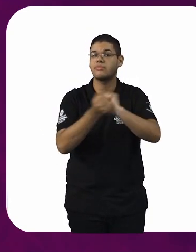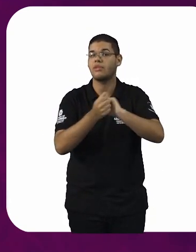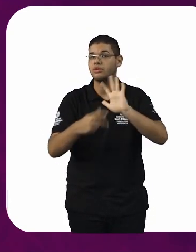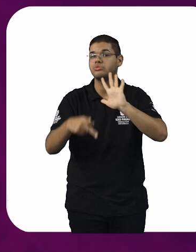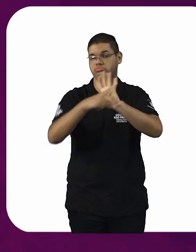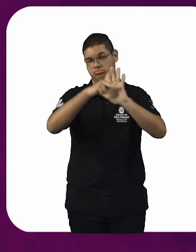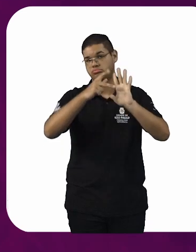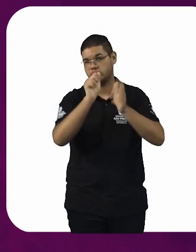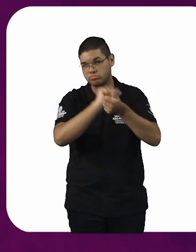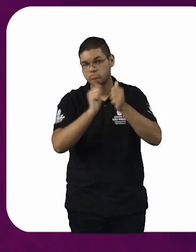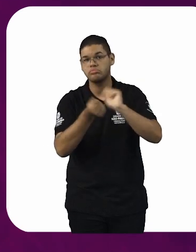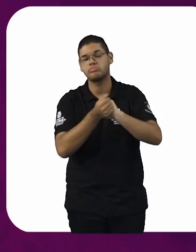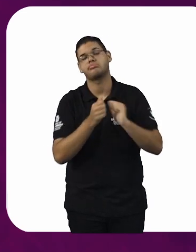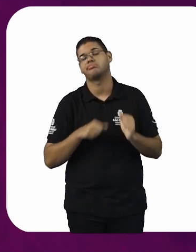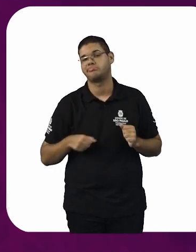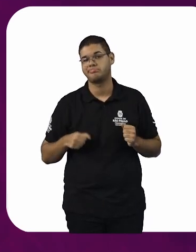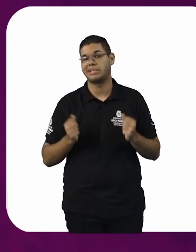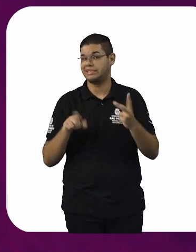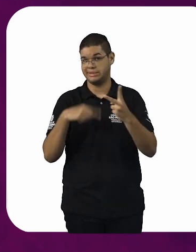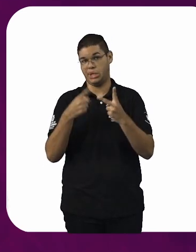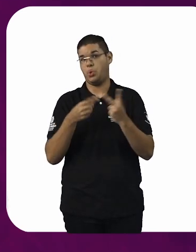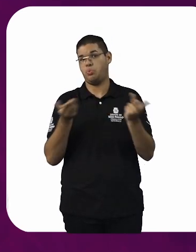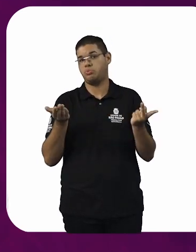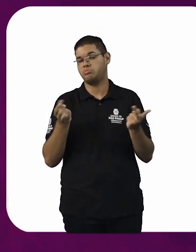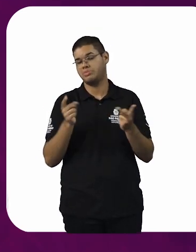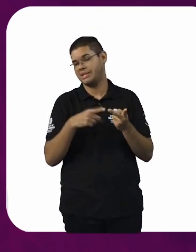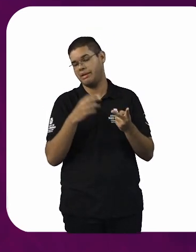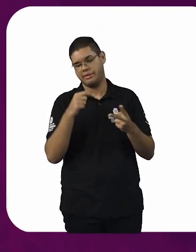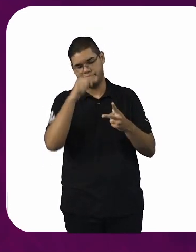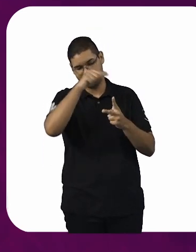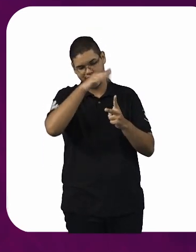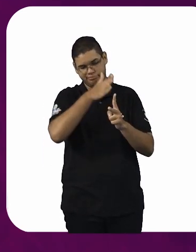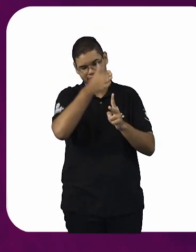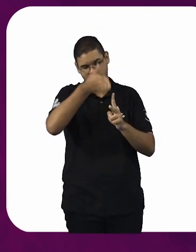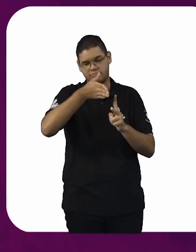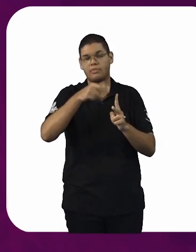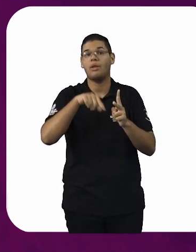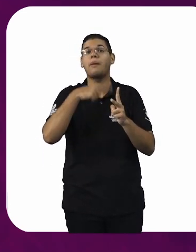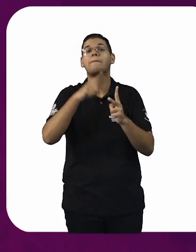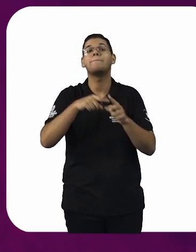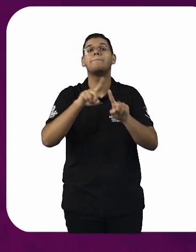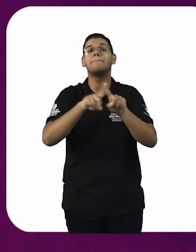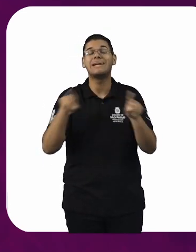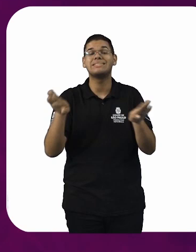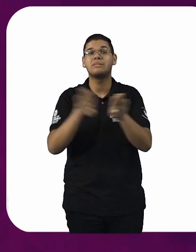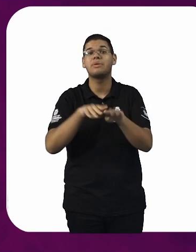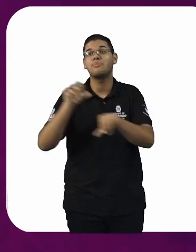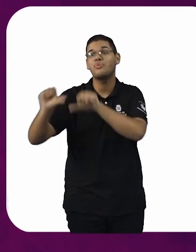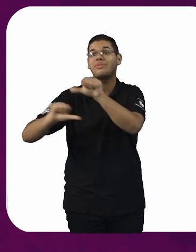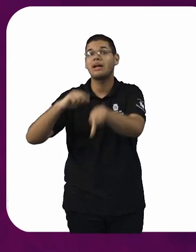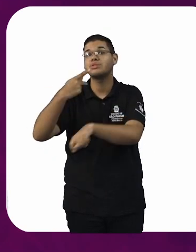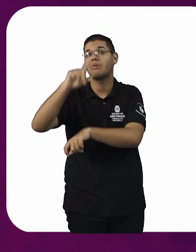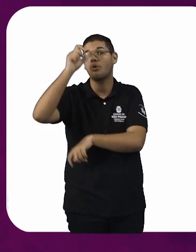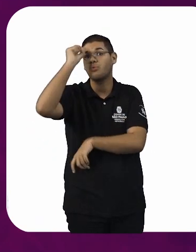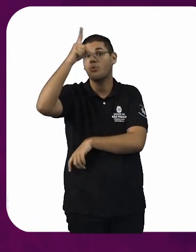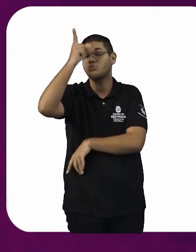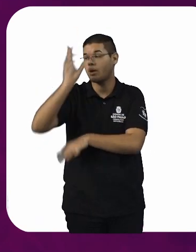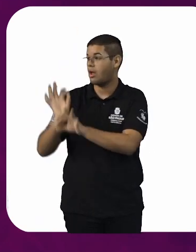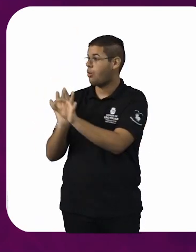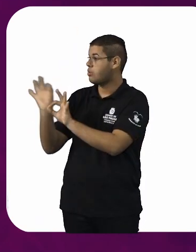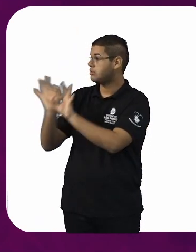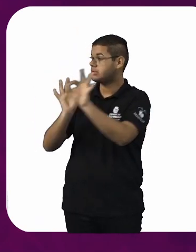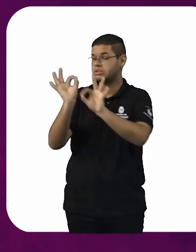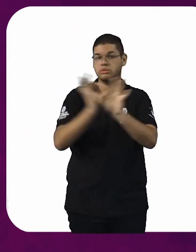segundo lugar, talvez não somente nessa sequência, mas mudar a sua cultura organizacional, como ela bem disse, como que a